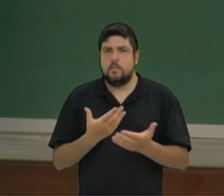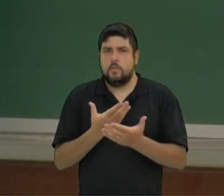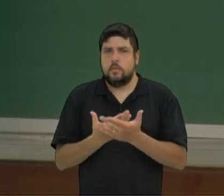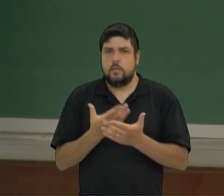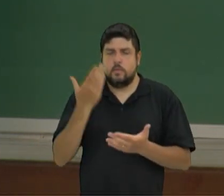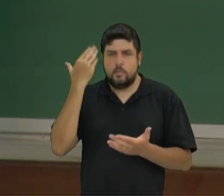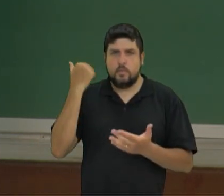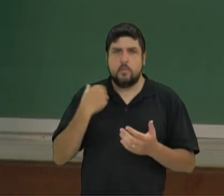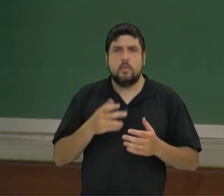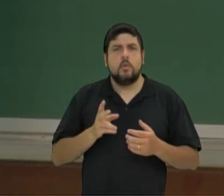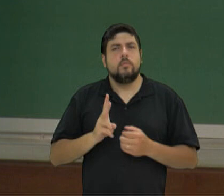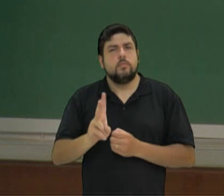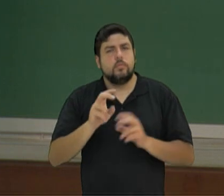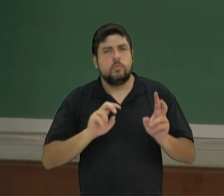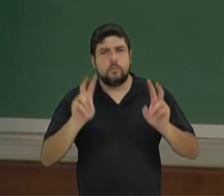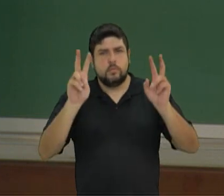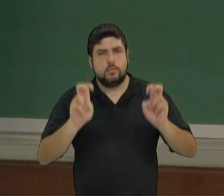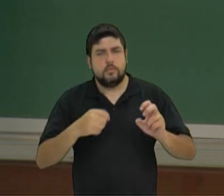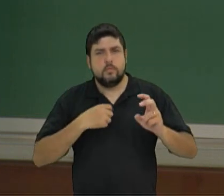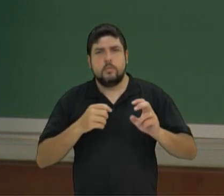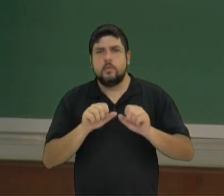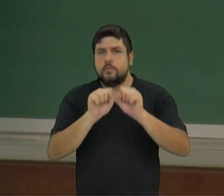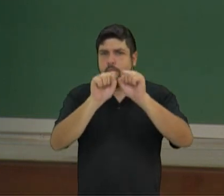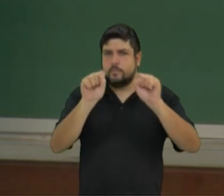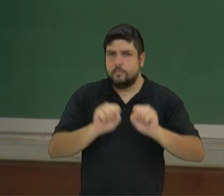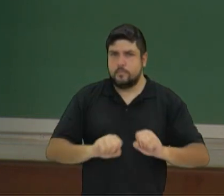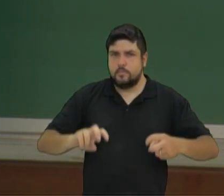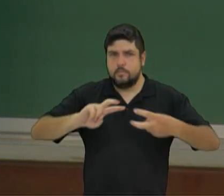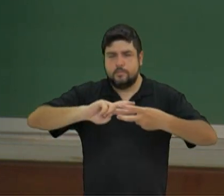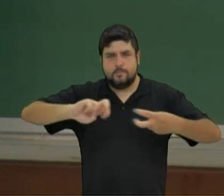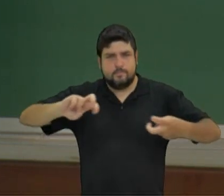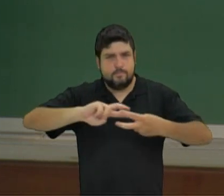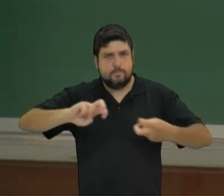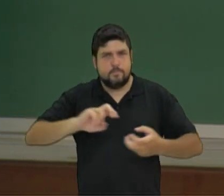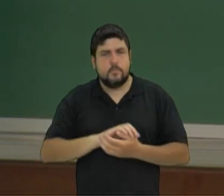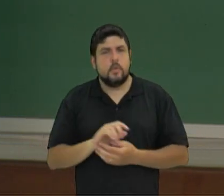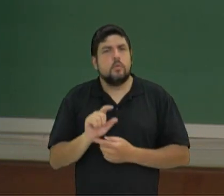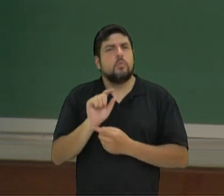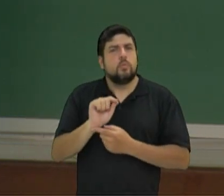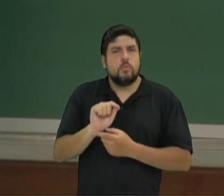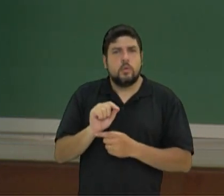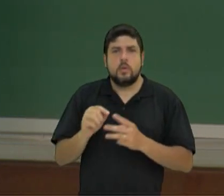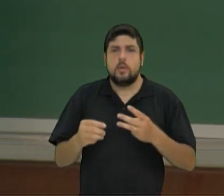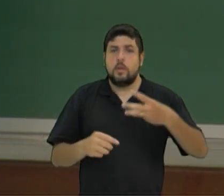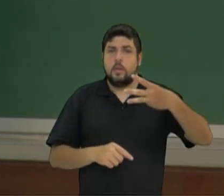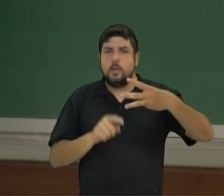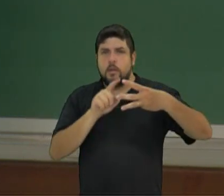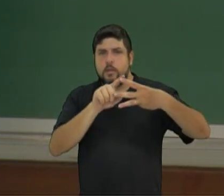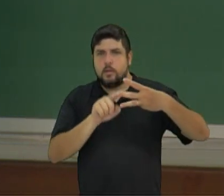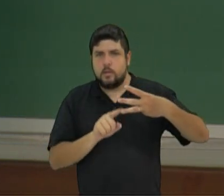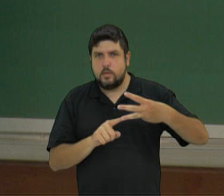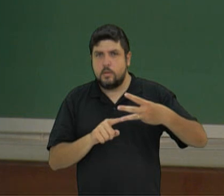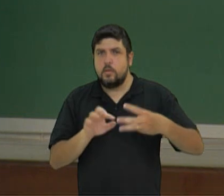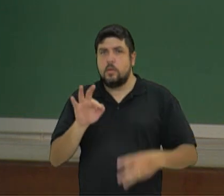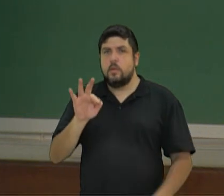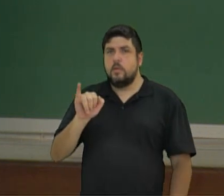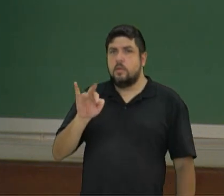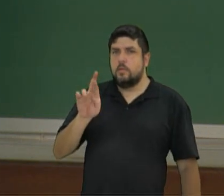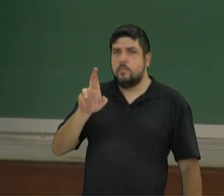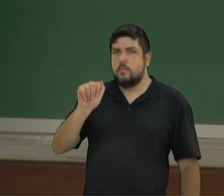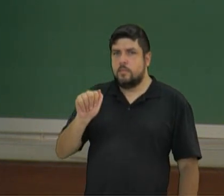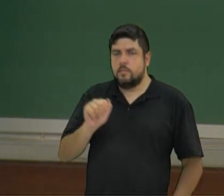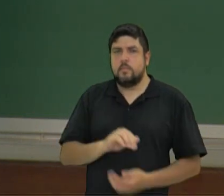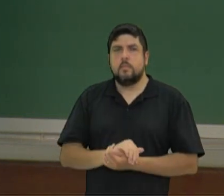gente continuou a falar sobre o sistema muscular, que existem três tipos de fibras